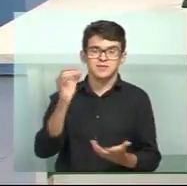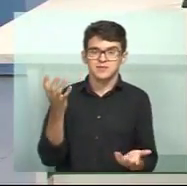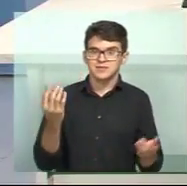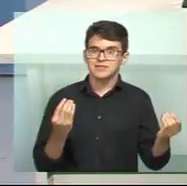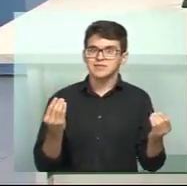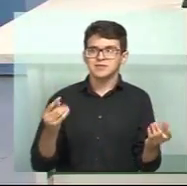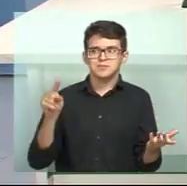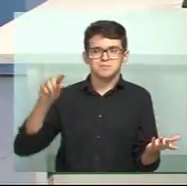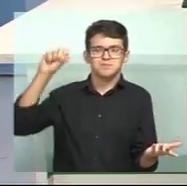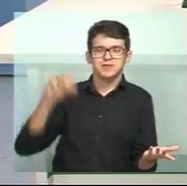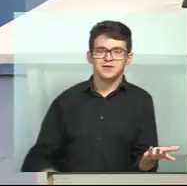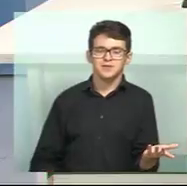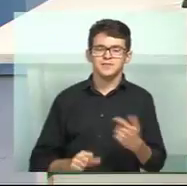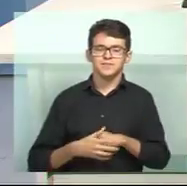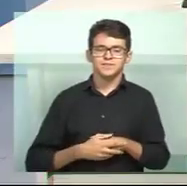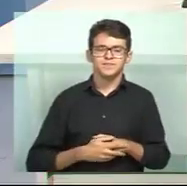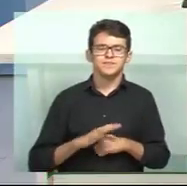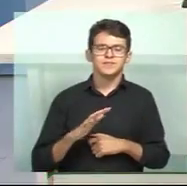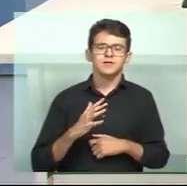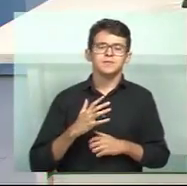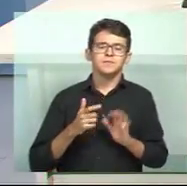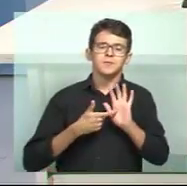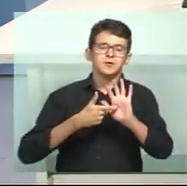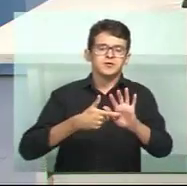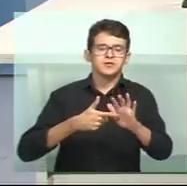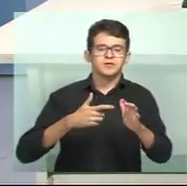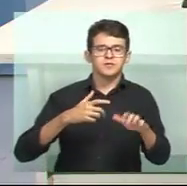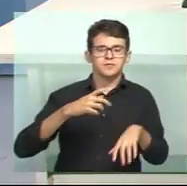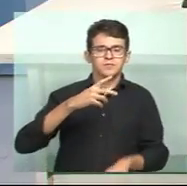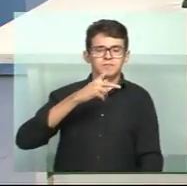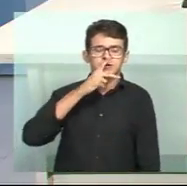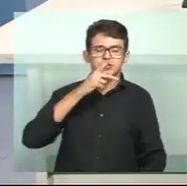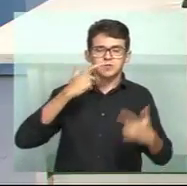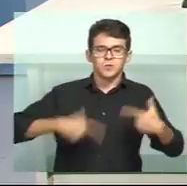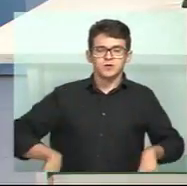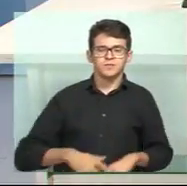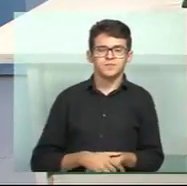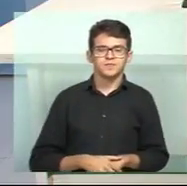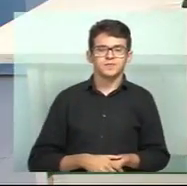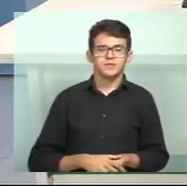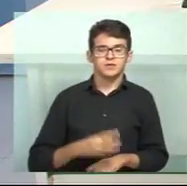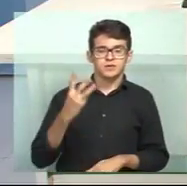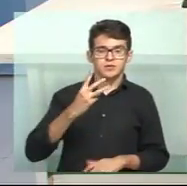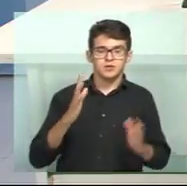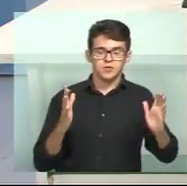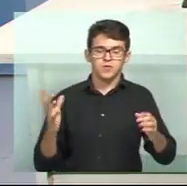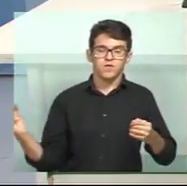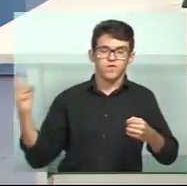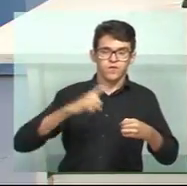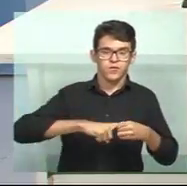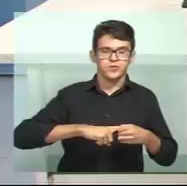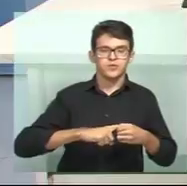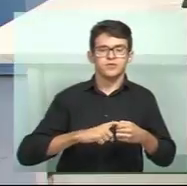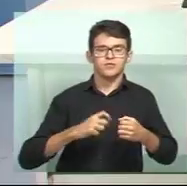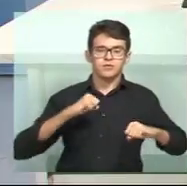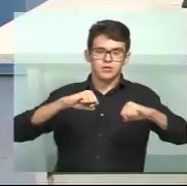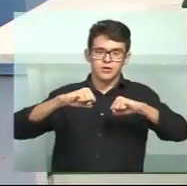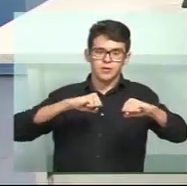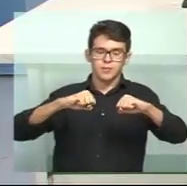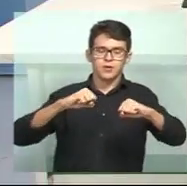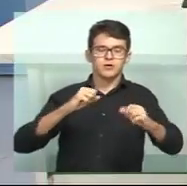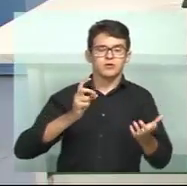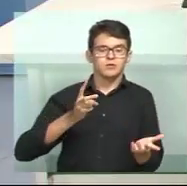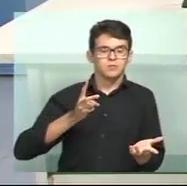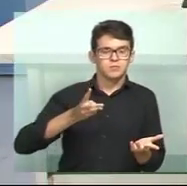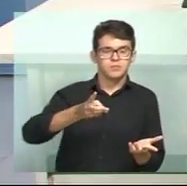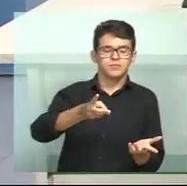partidária, que a gente está procurando passar para você aqui. Eu volto no terceiro bloco discutindo tudo isso